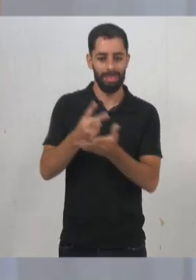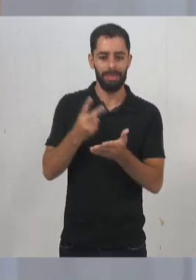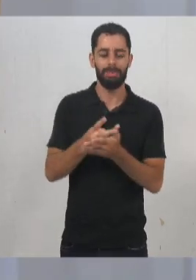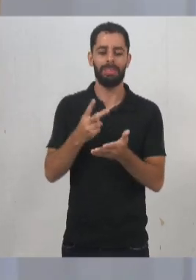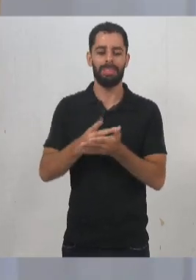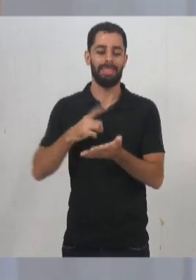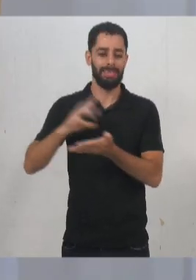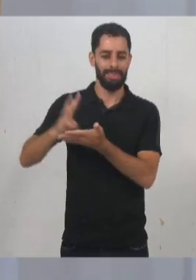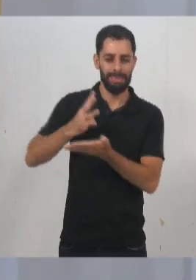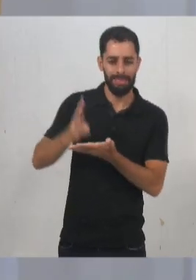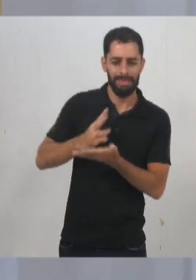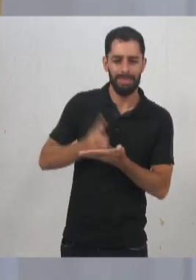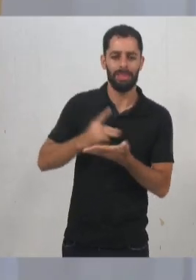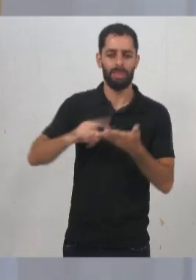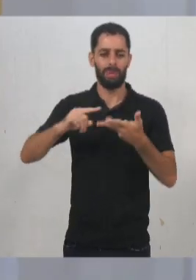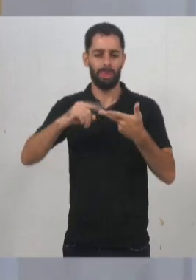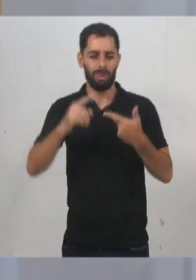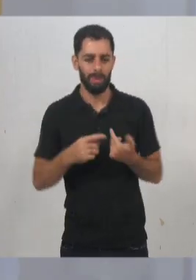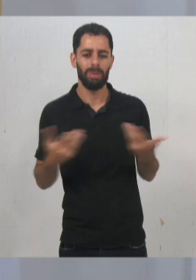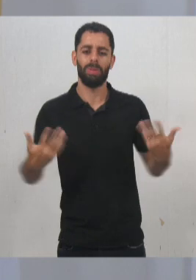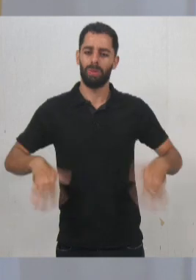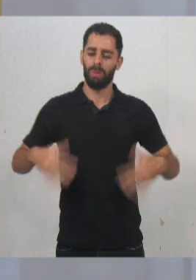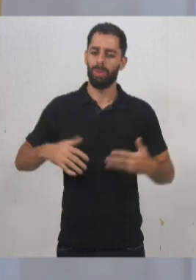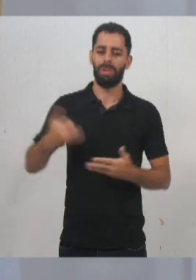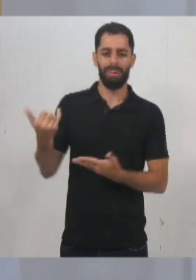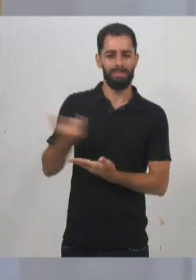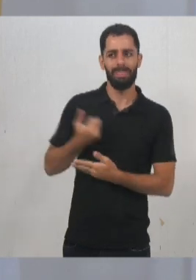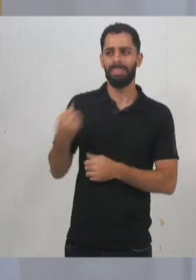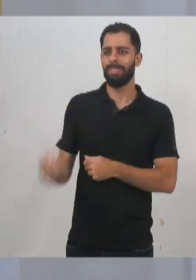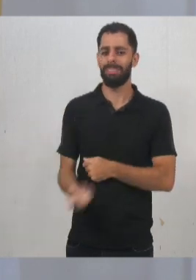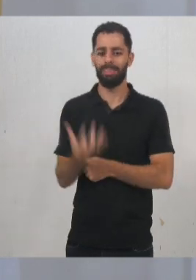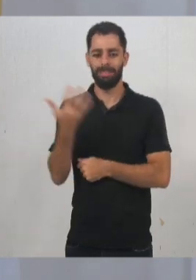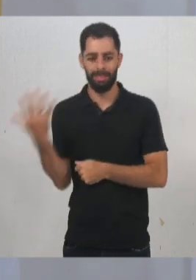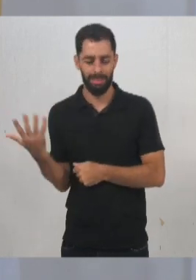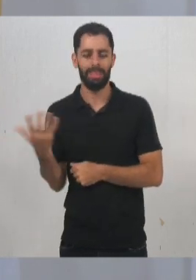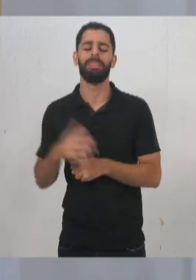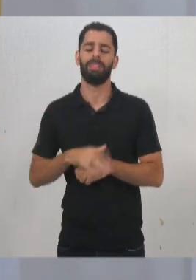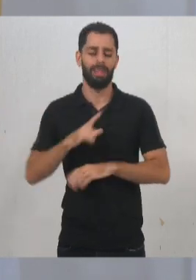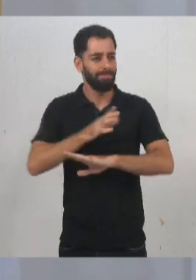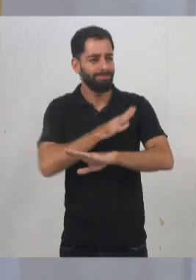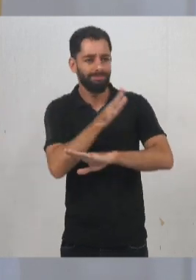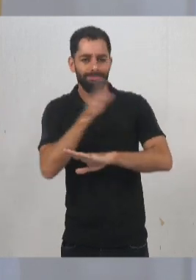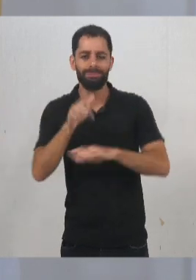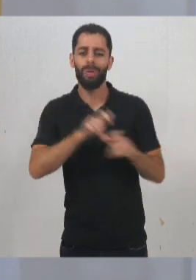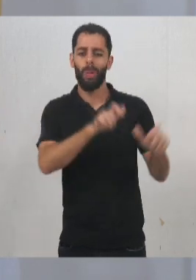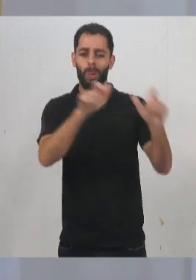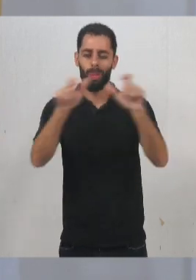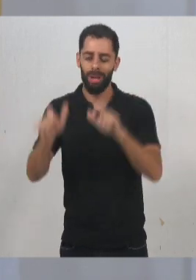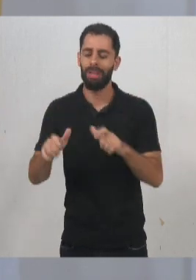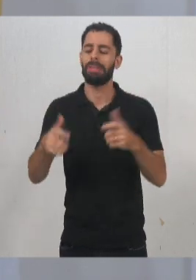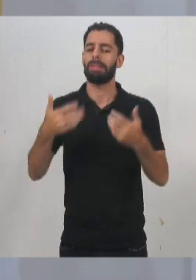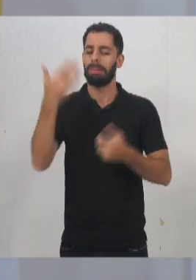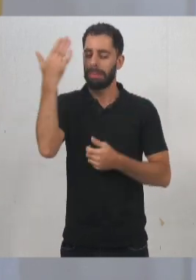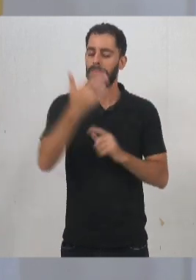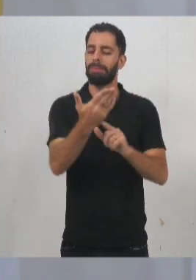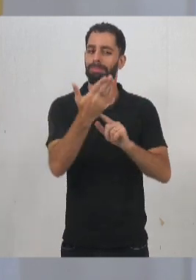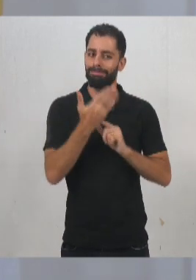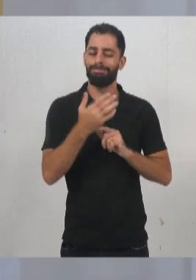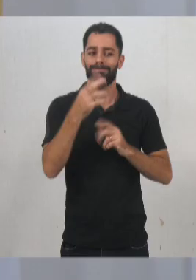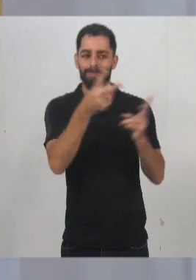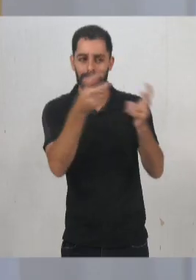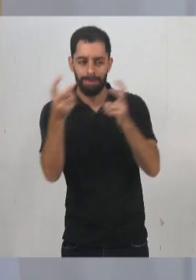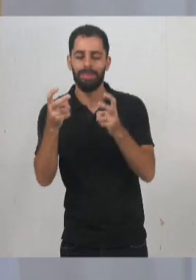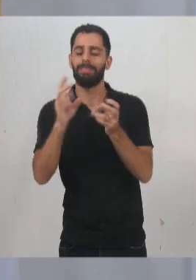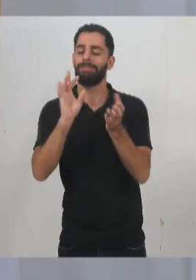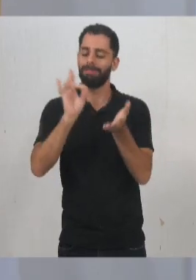mensagens aí no nosso WhatsApp estamos sendo acionados aí né e a gente tem percorrido essas comunidades Para comprovar para fiscalizar para